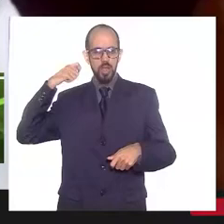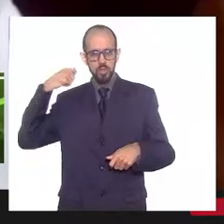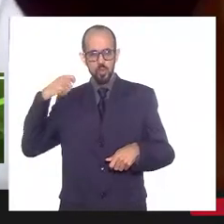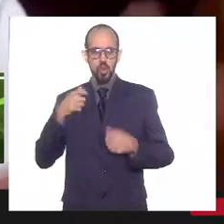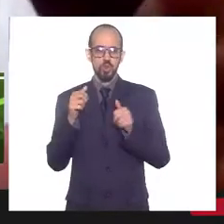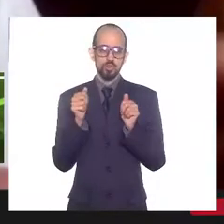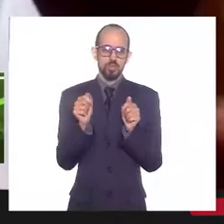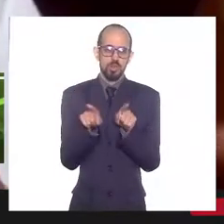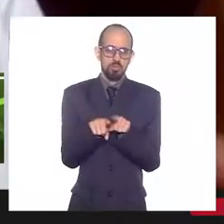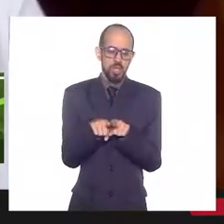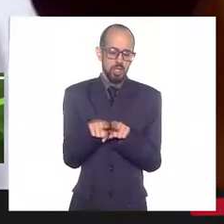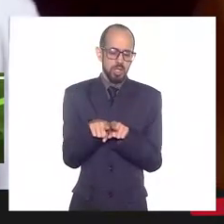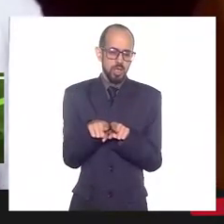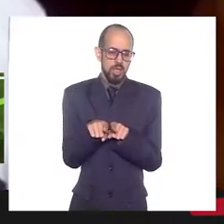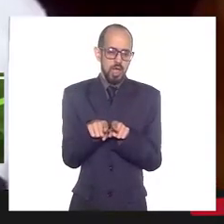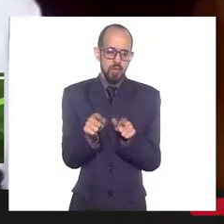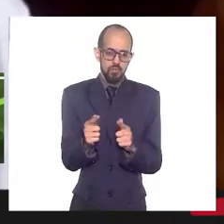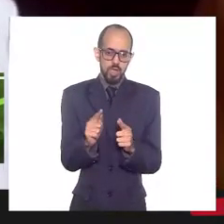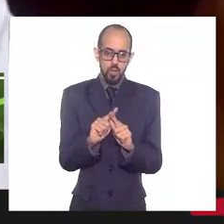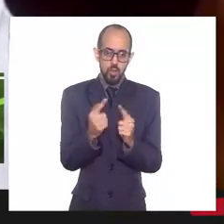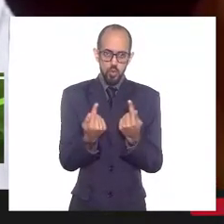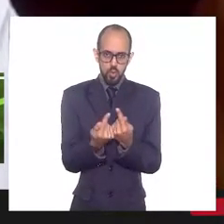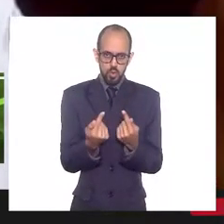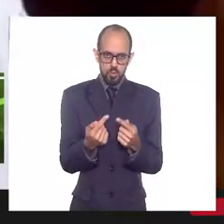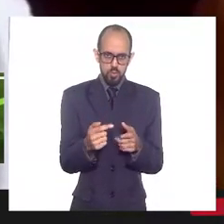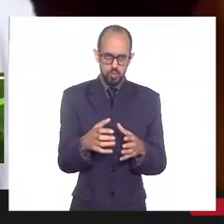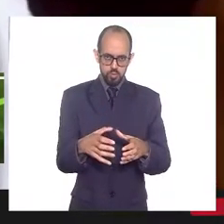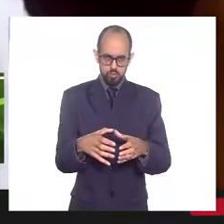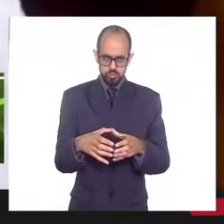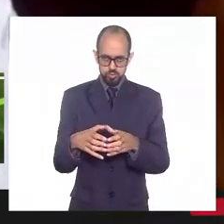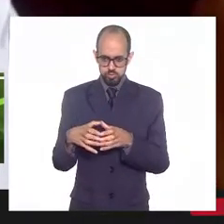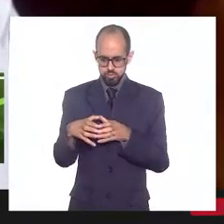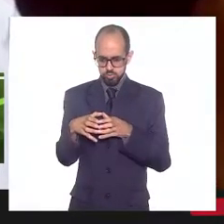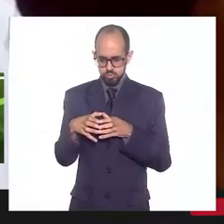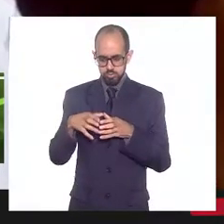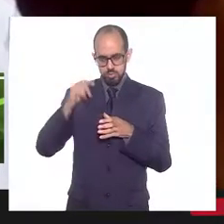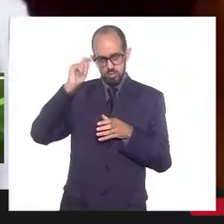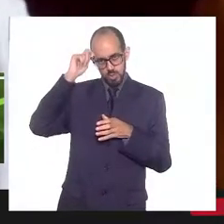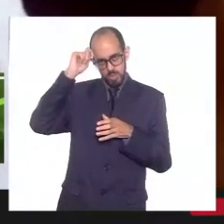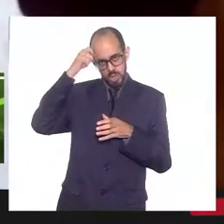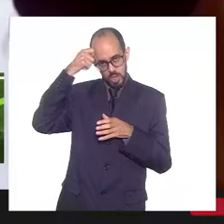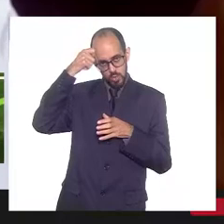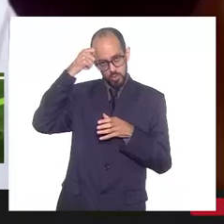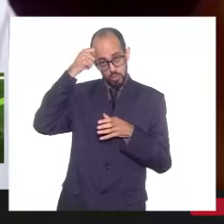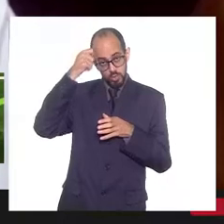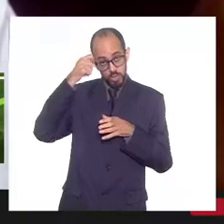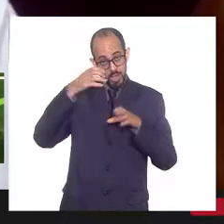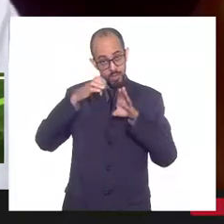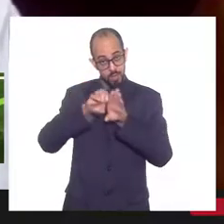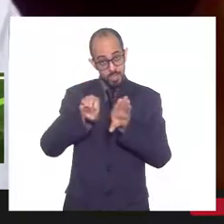enfim ea em algum grupo de negros negros evangélicos